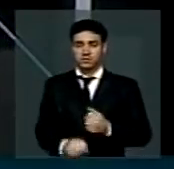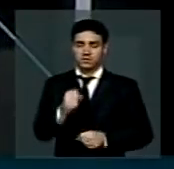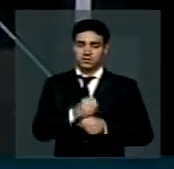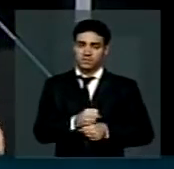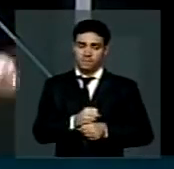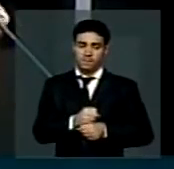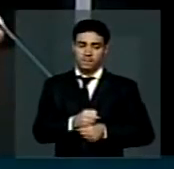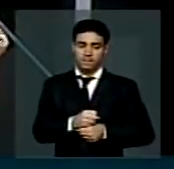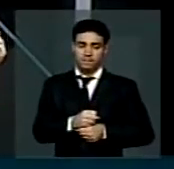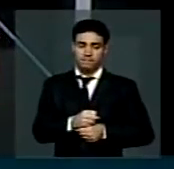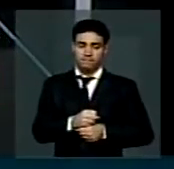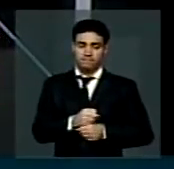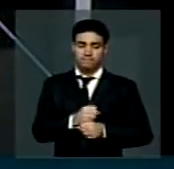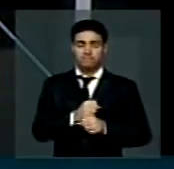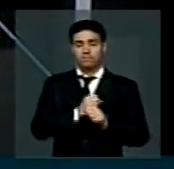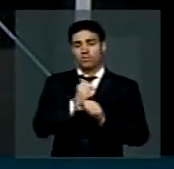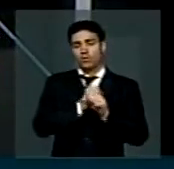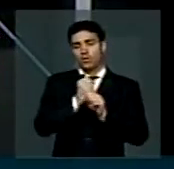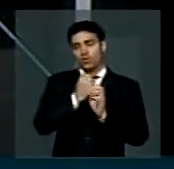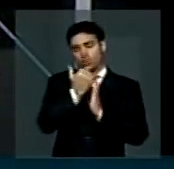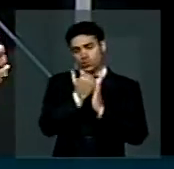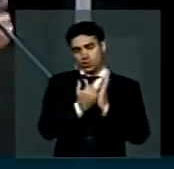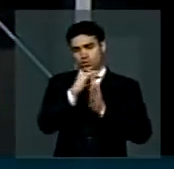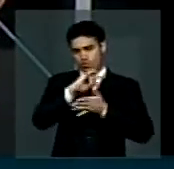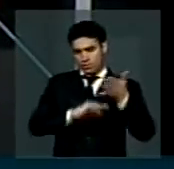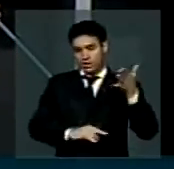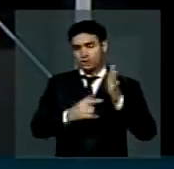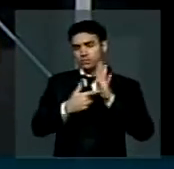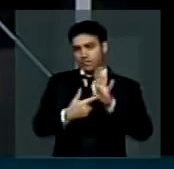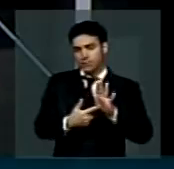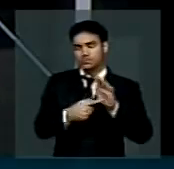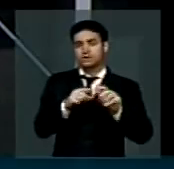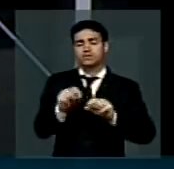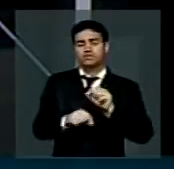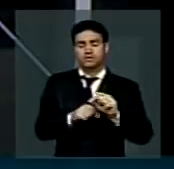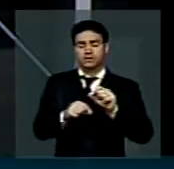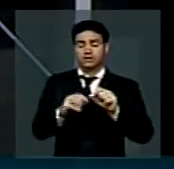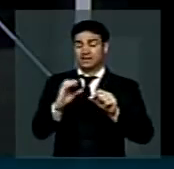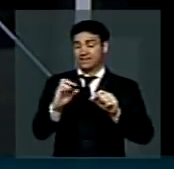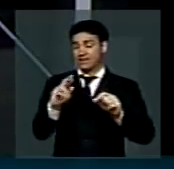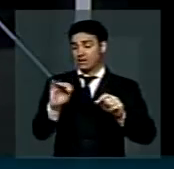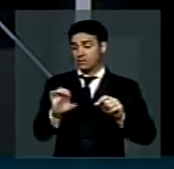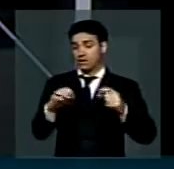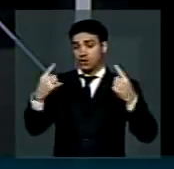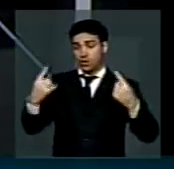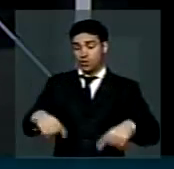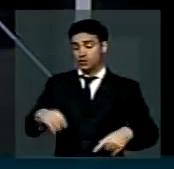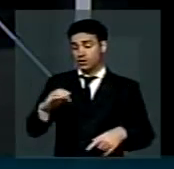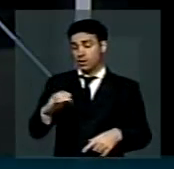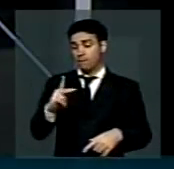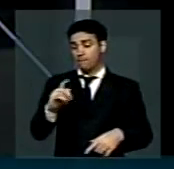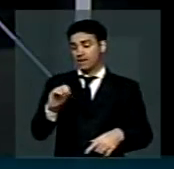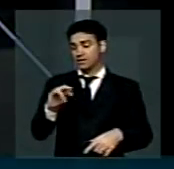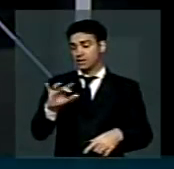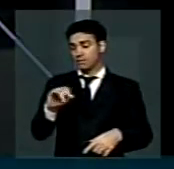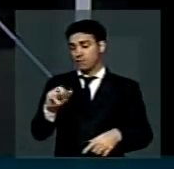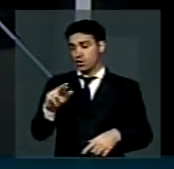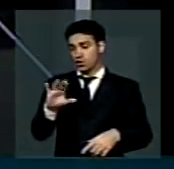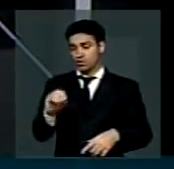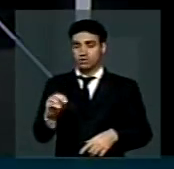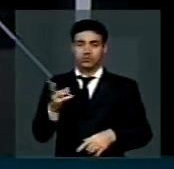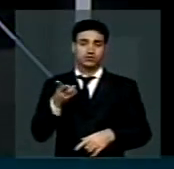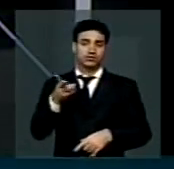passado. O anuário aponta ainda que os crimes contra o patrimônio permaneceram altos.